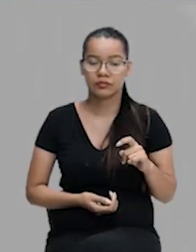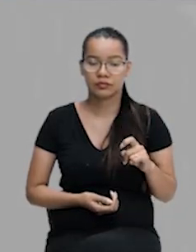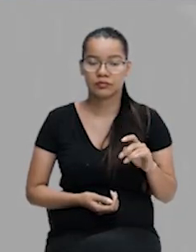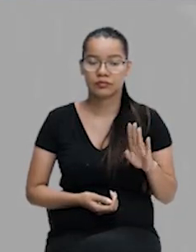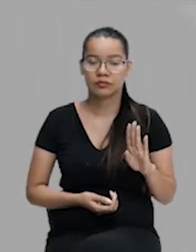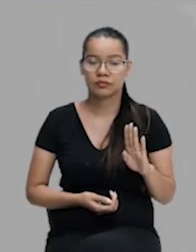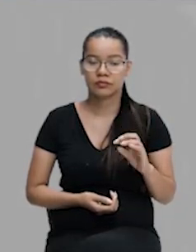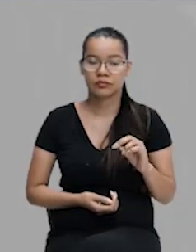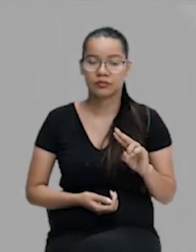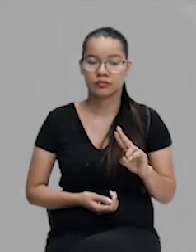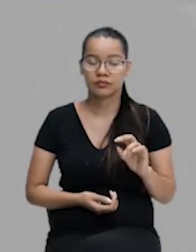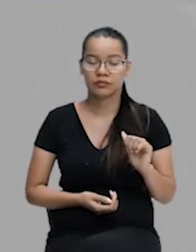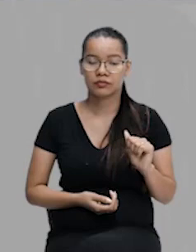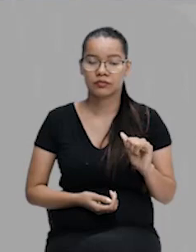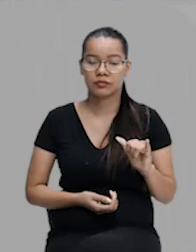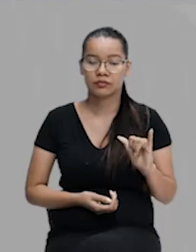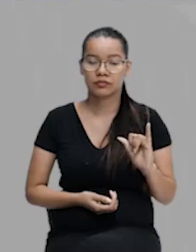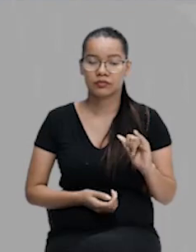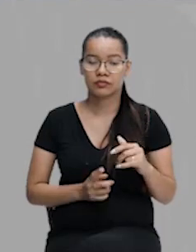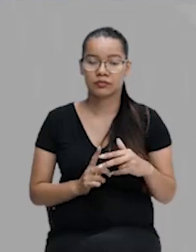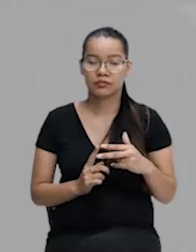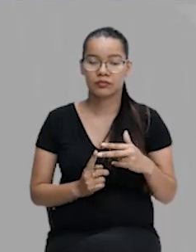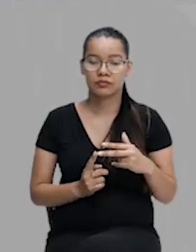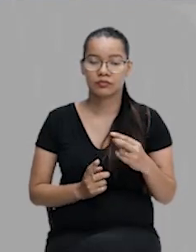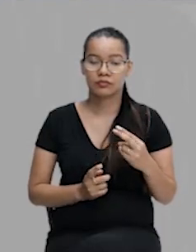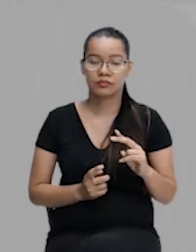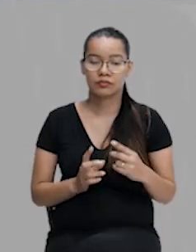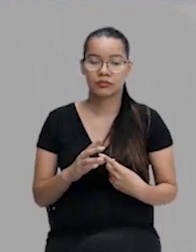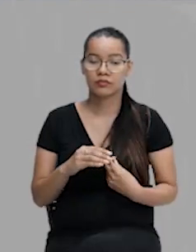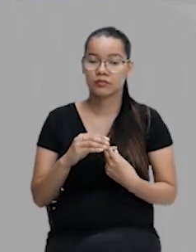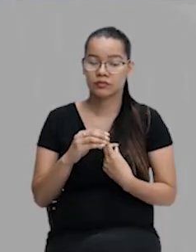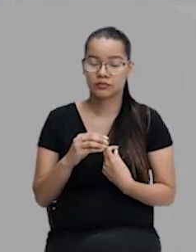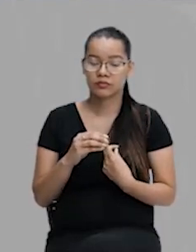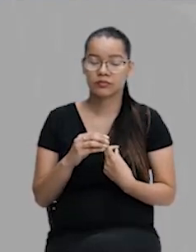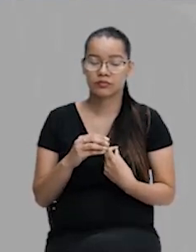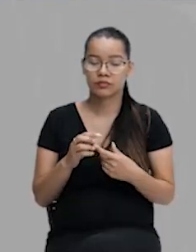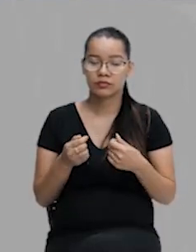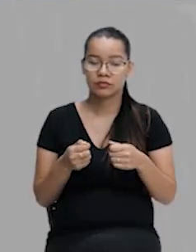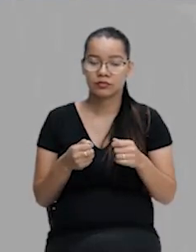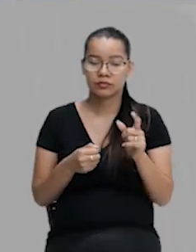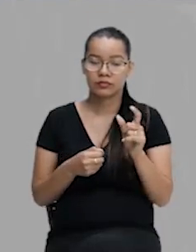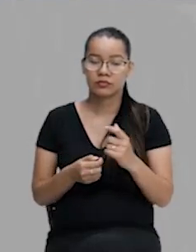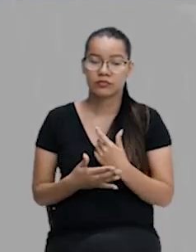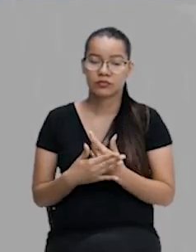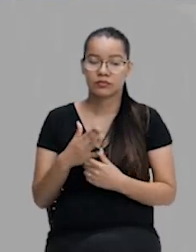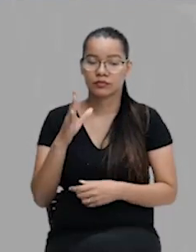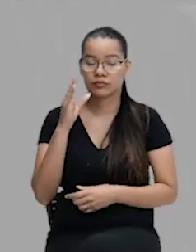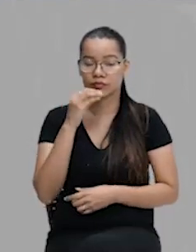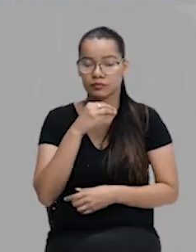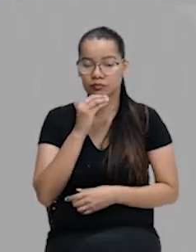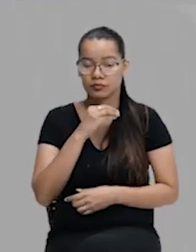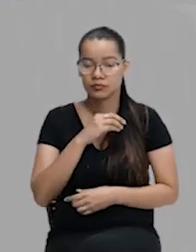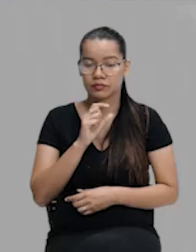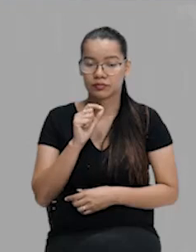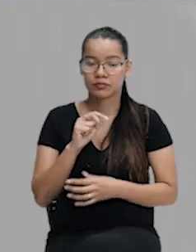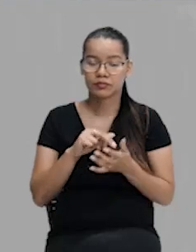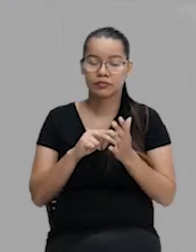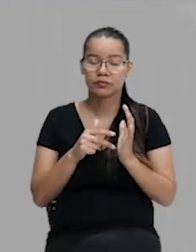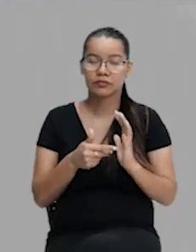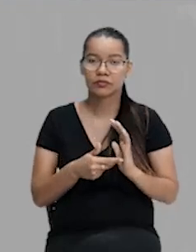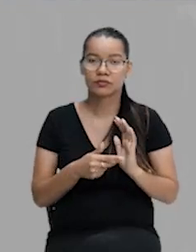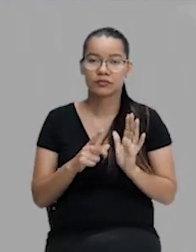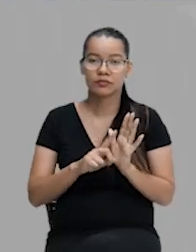XB ou AY, os dois ou um dos dois, devem ser mais fracos, ou seja,